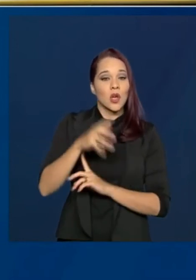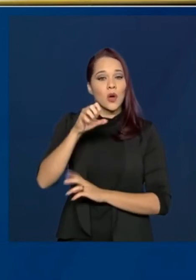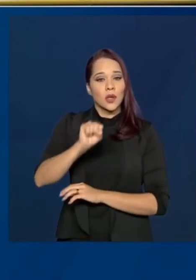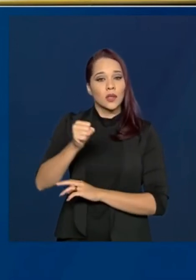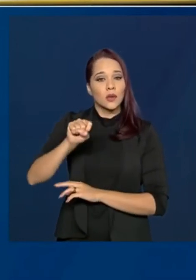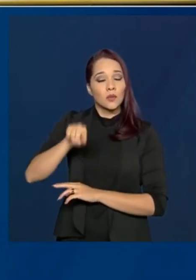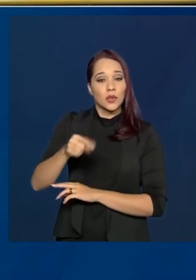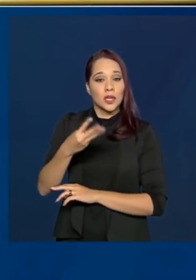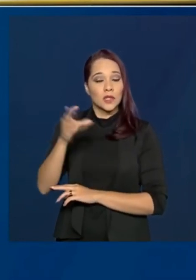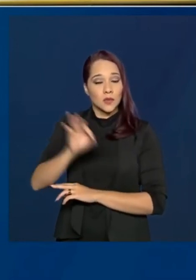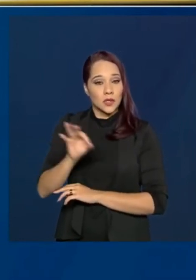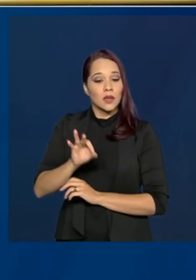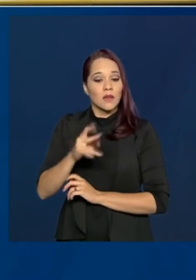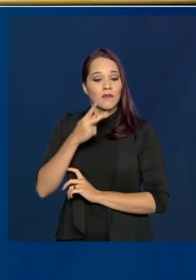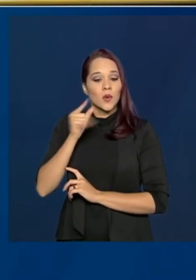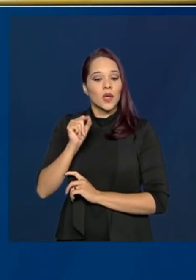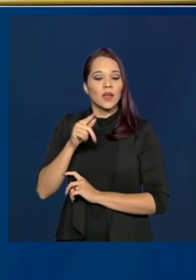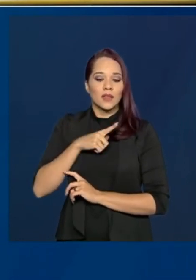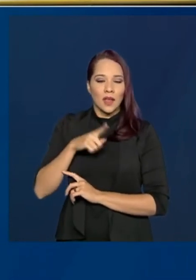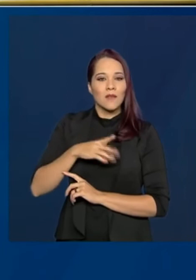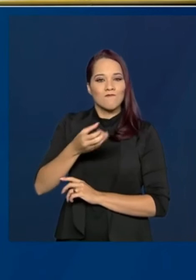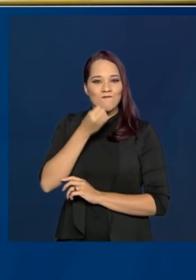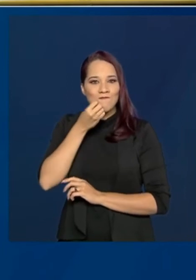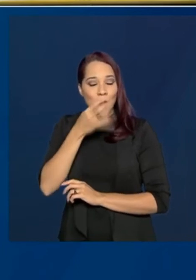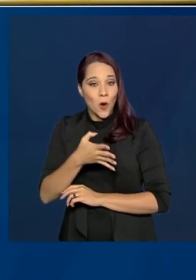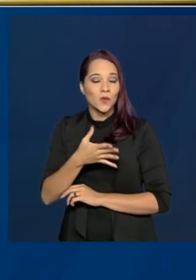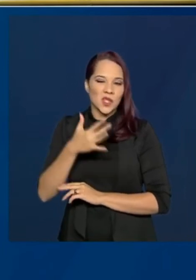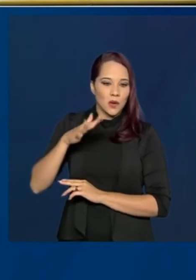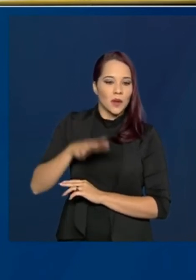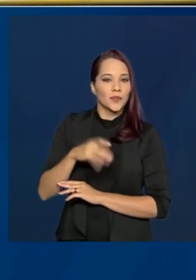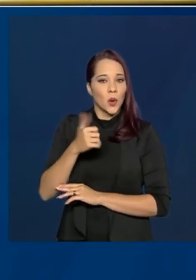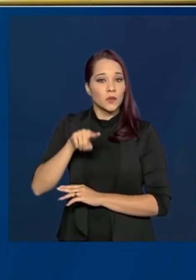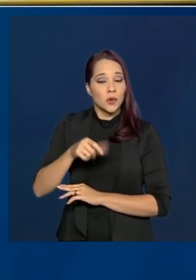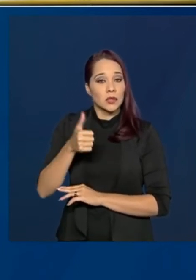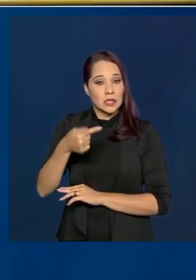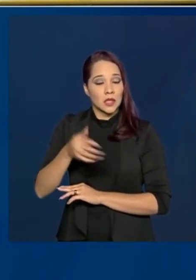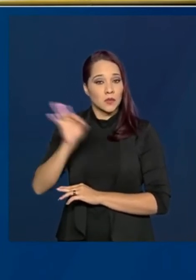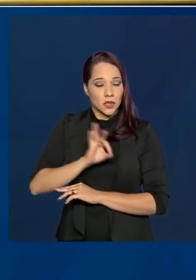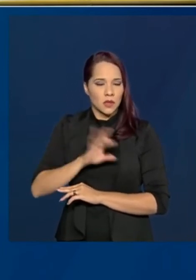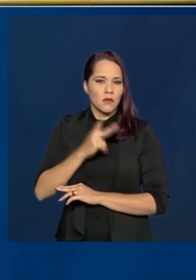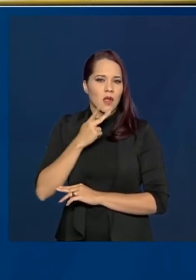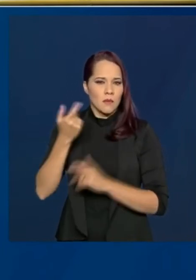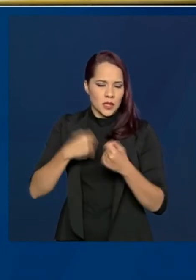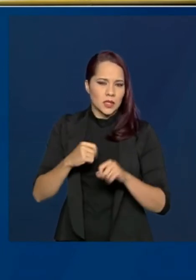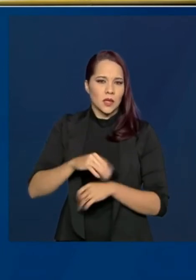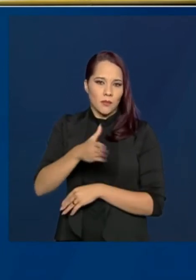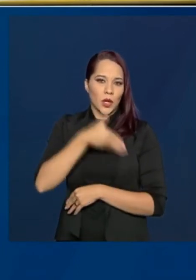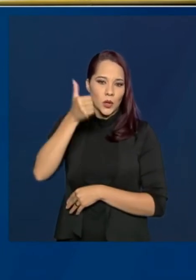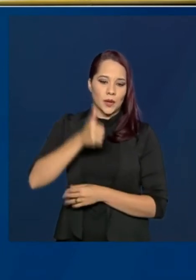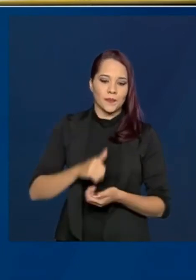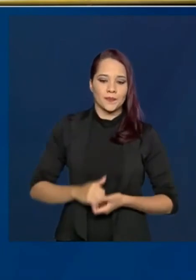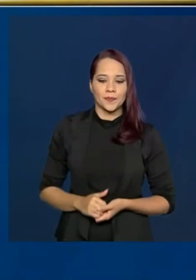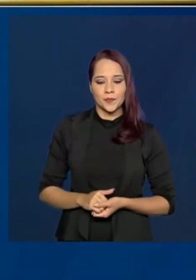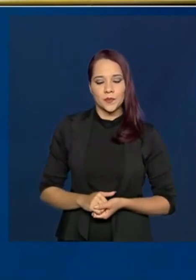88,3% da amostra apresentava relato de níveis bons e regulares, e 11,7% indicava necessidade de melhora.